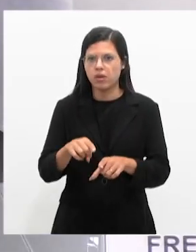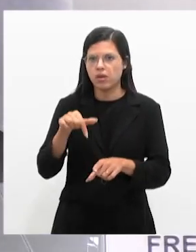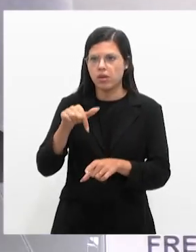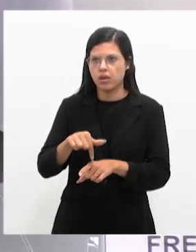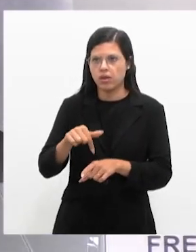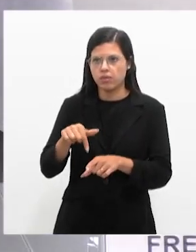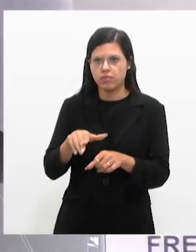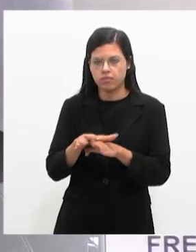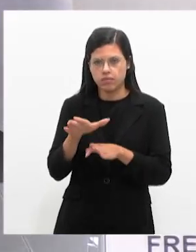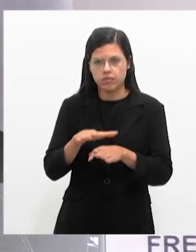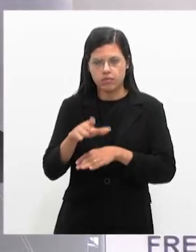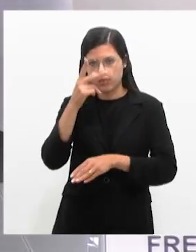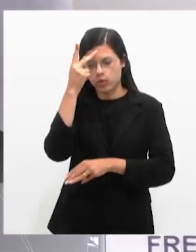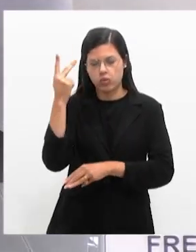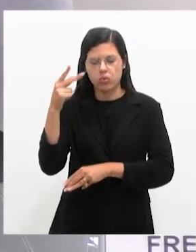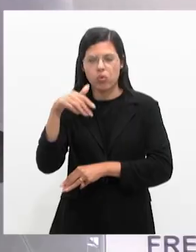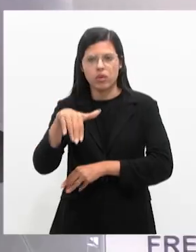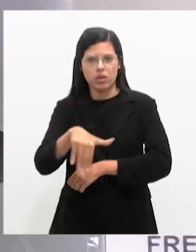Janeiro. Para parecer, deputado Luiz Paulo.